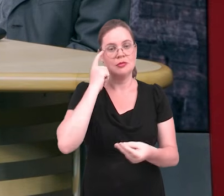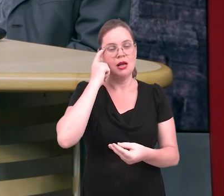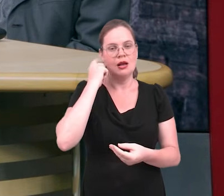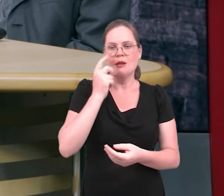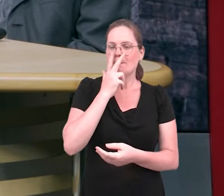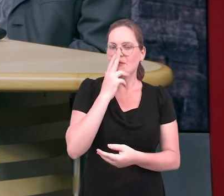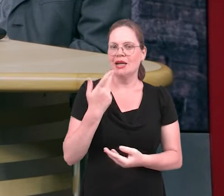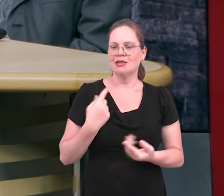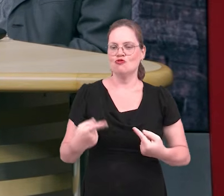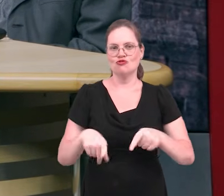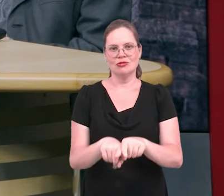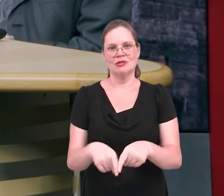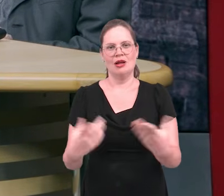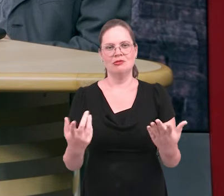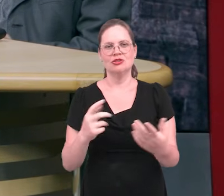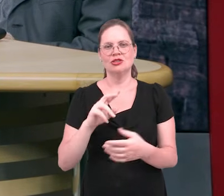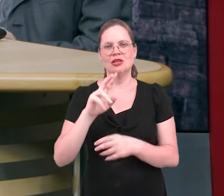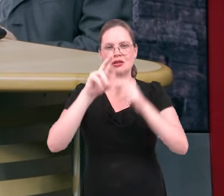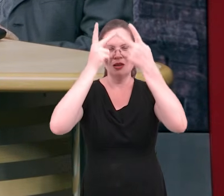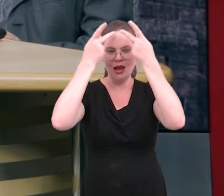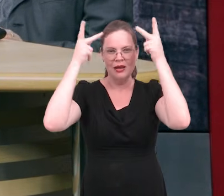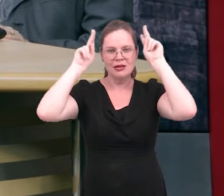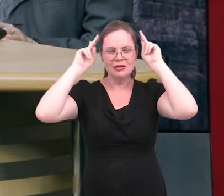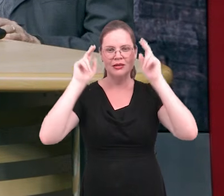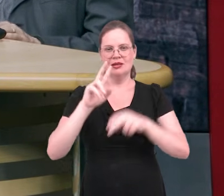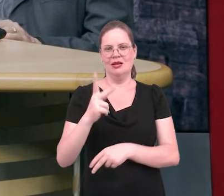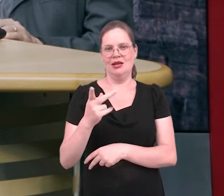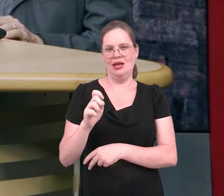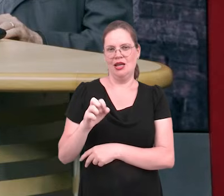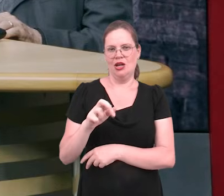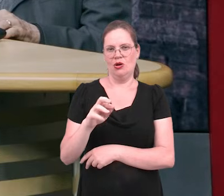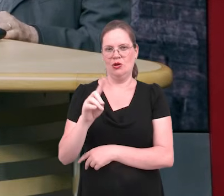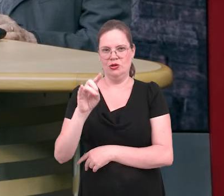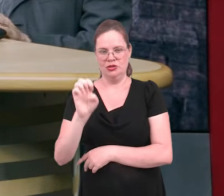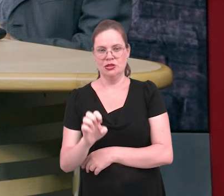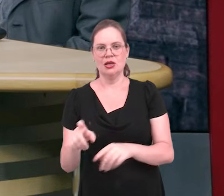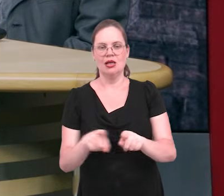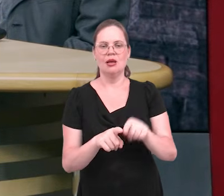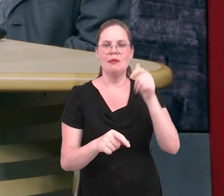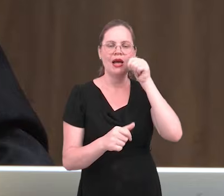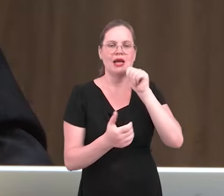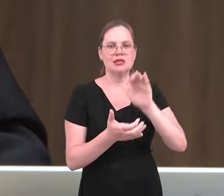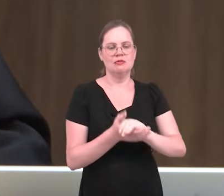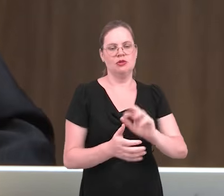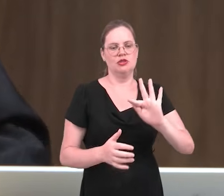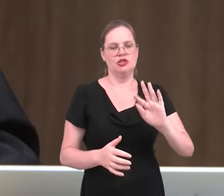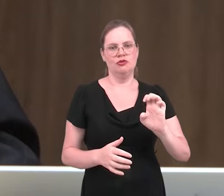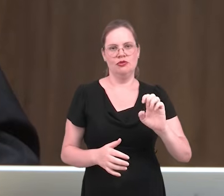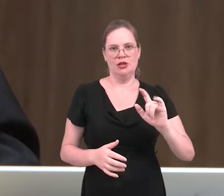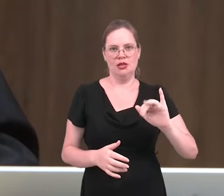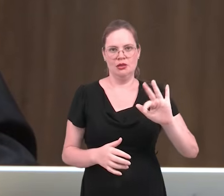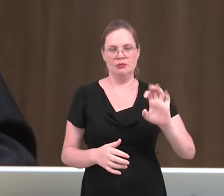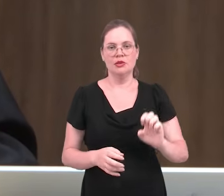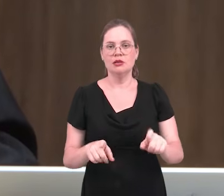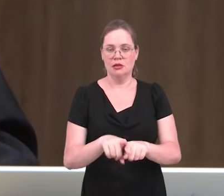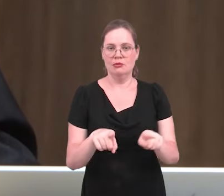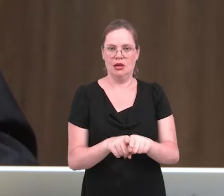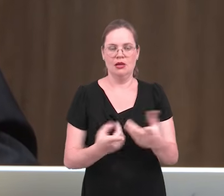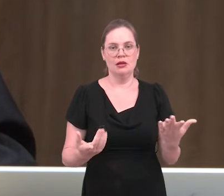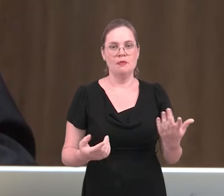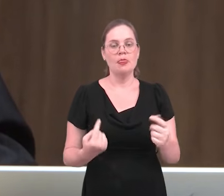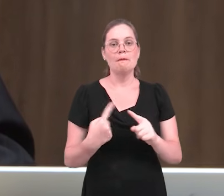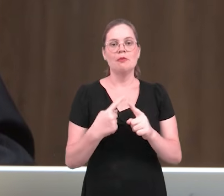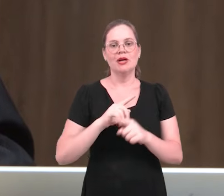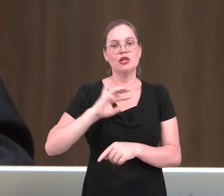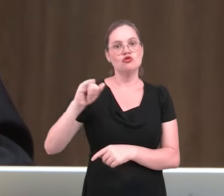Herodes com a esposa do Filipe, né? Aconteceu aqui, também. Aqui Atos, Marcos 6,17 fala, né? É. E